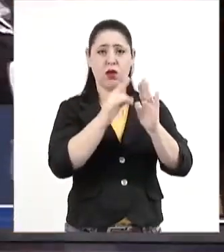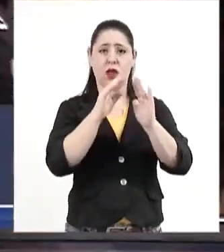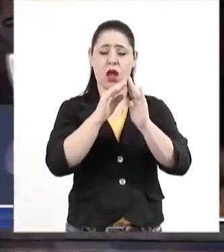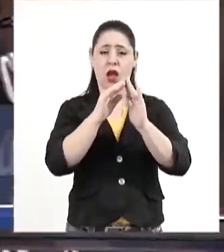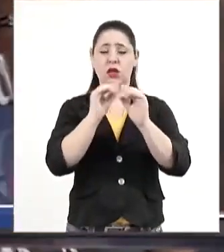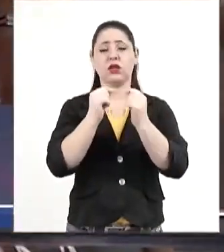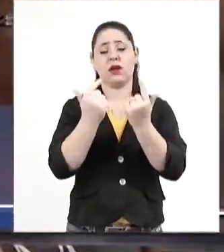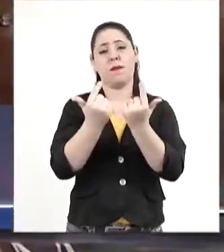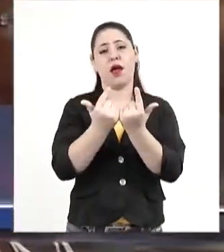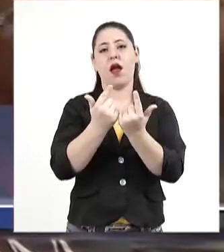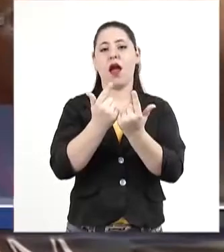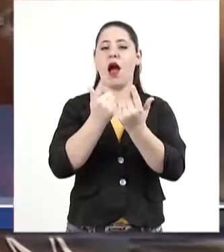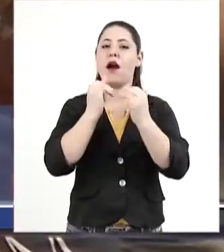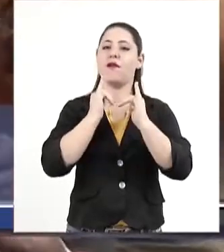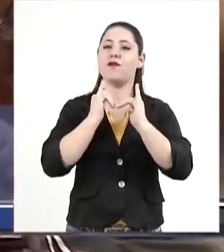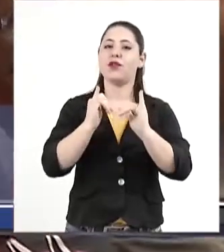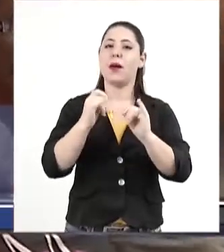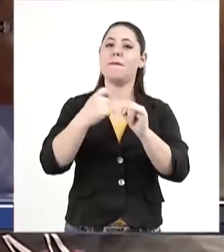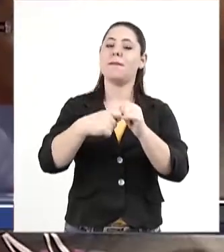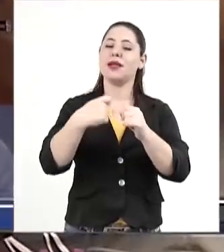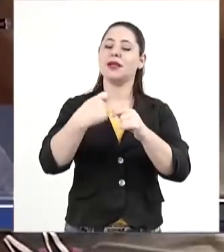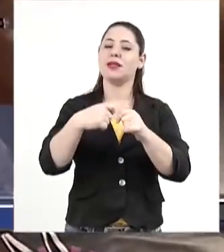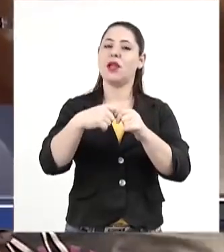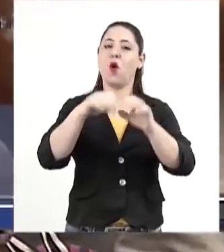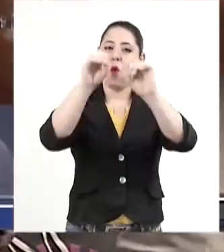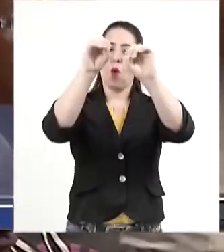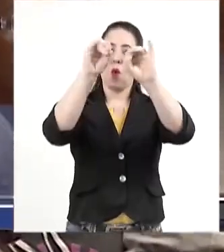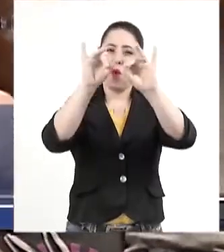diz que é preciso protocolar um